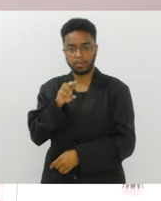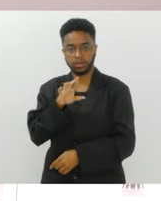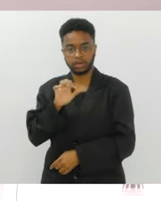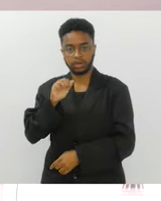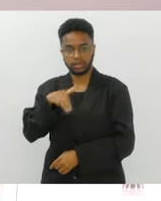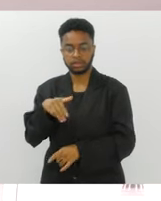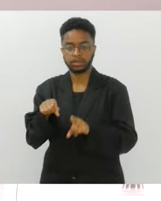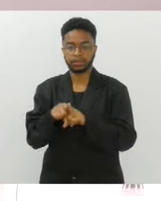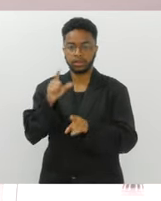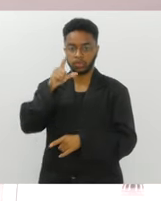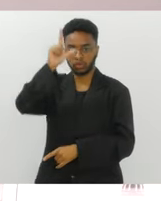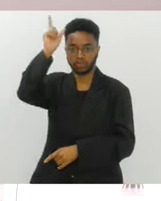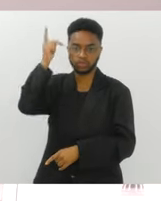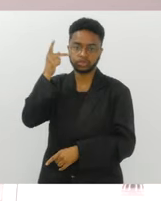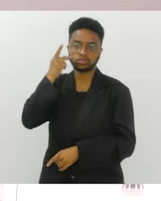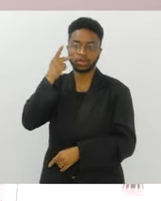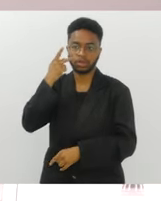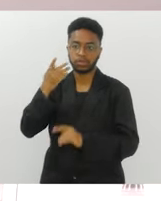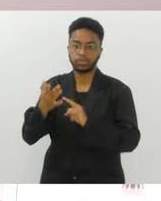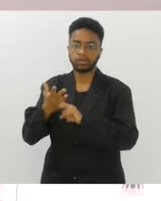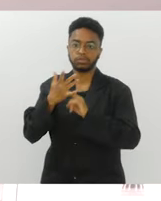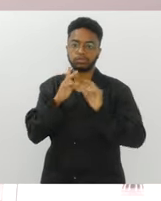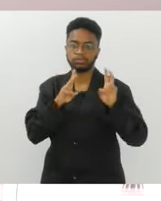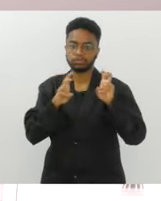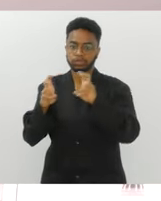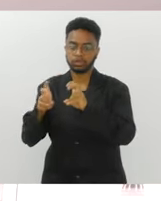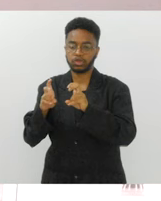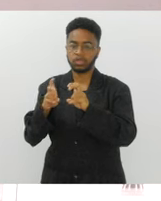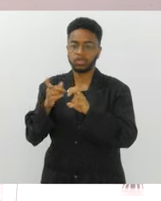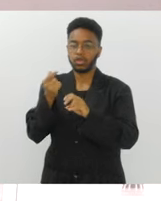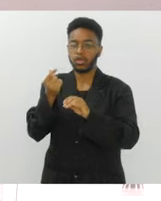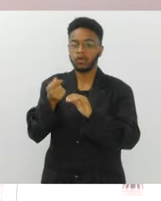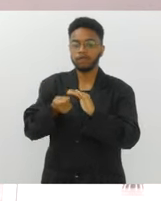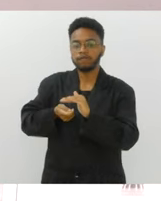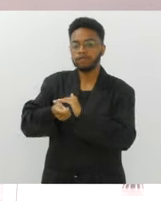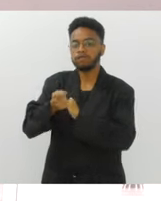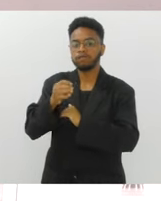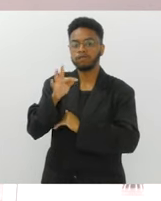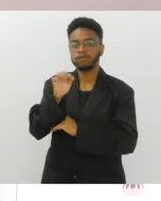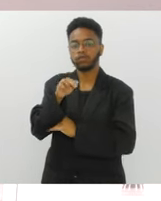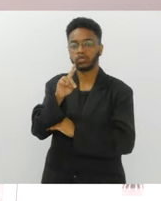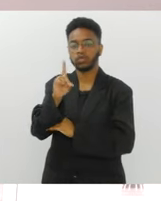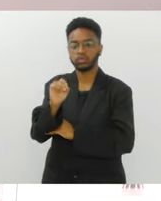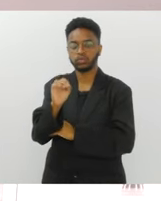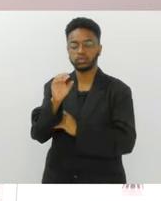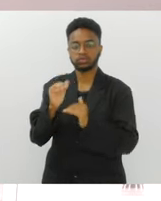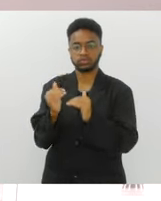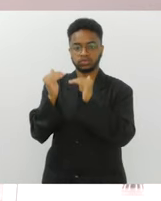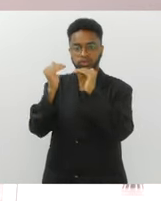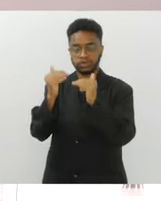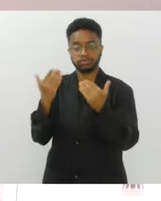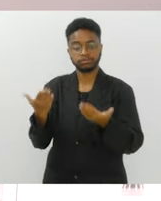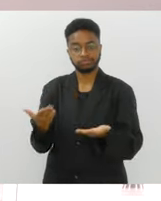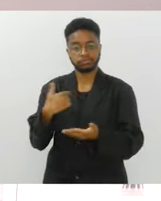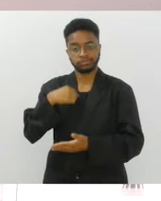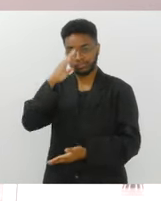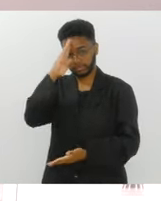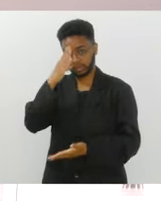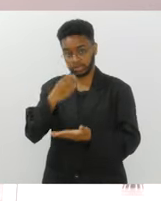a deixa aqui da questão do Fundo Soberano. E acho que a mobilidade é